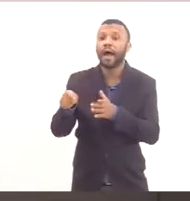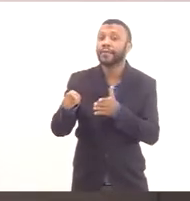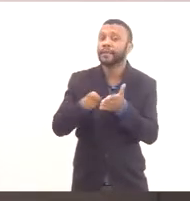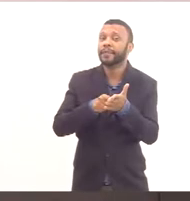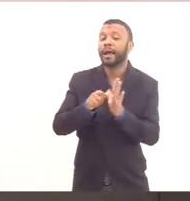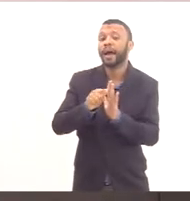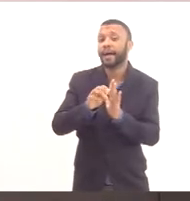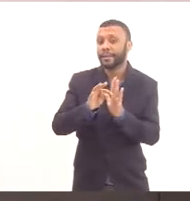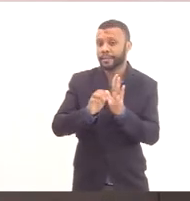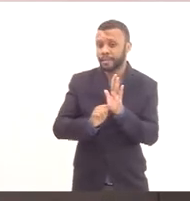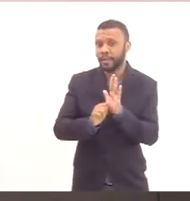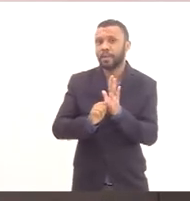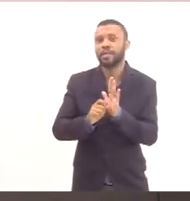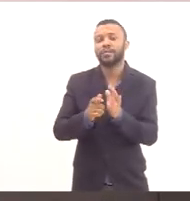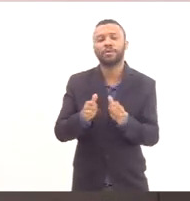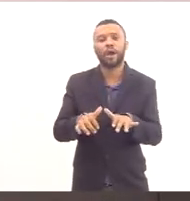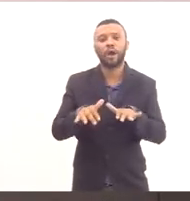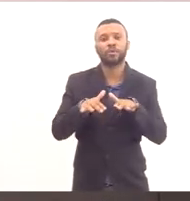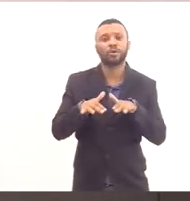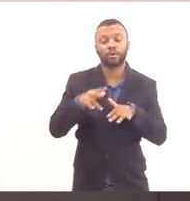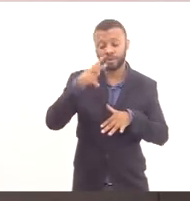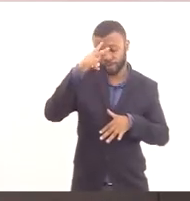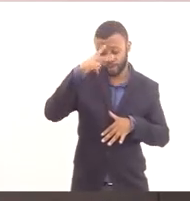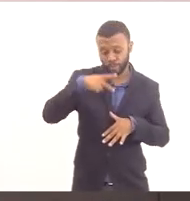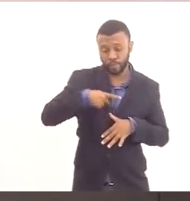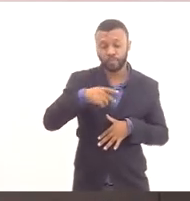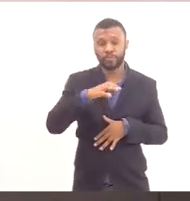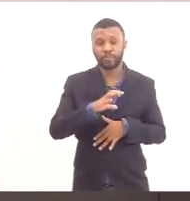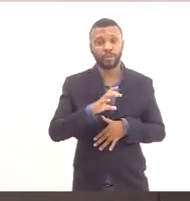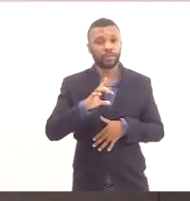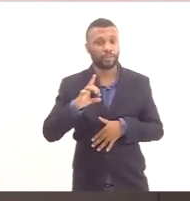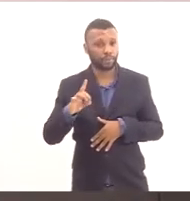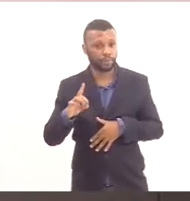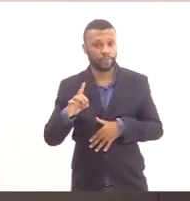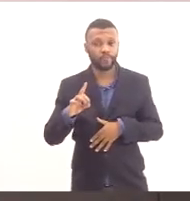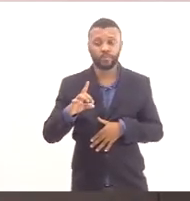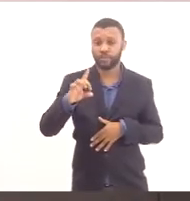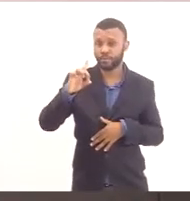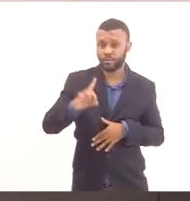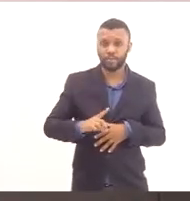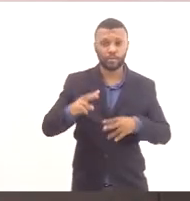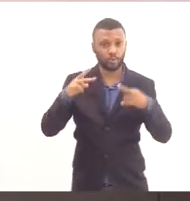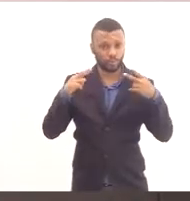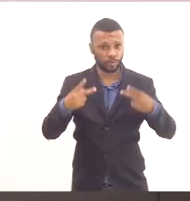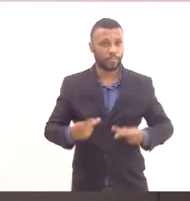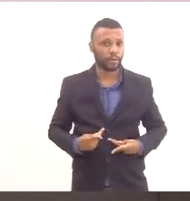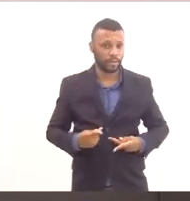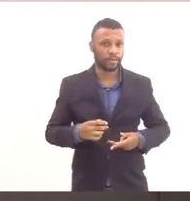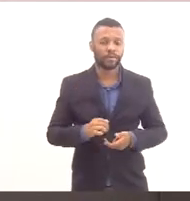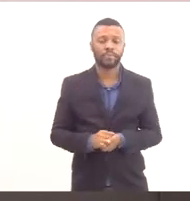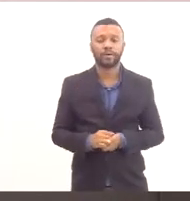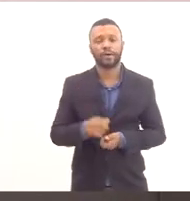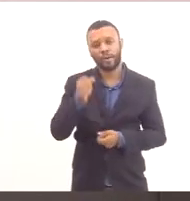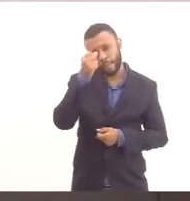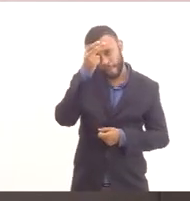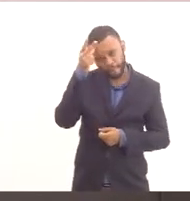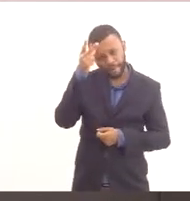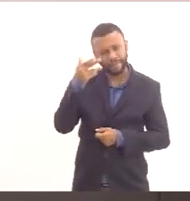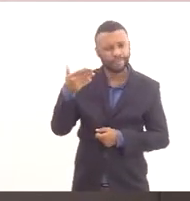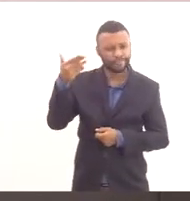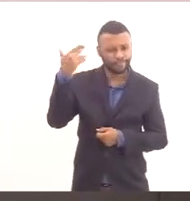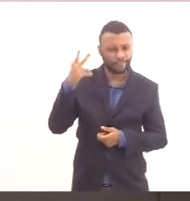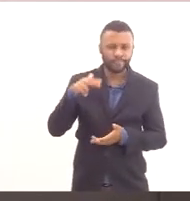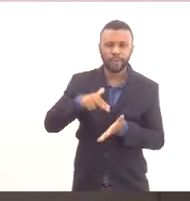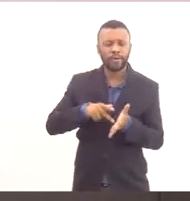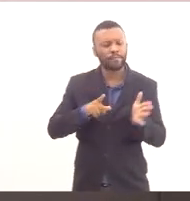a ata de audiência se intitulando coordenadora de direitos humanos o prefeito da vez que esteve aqui